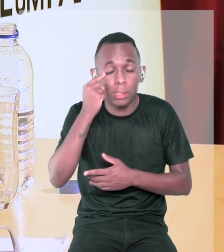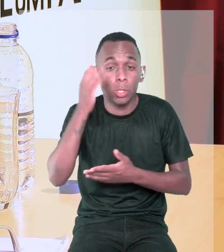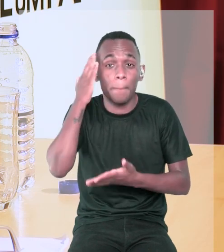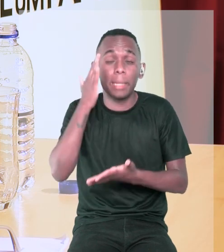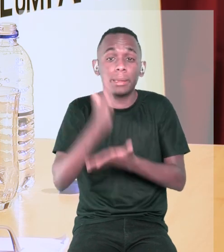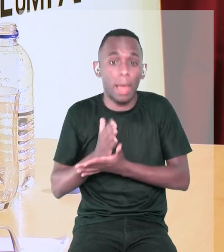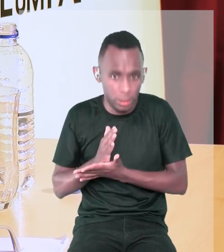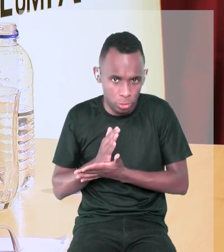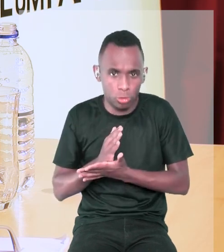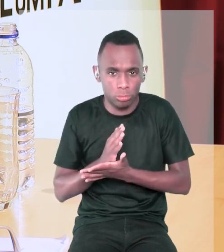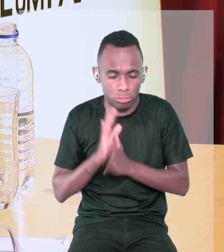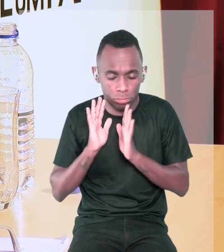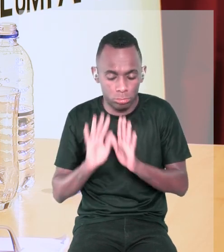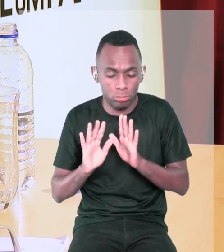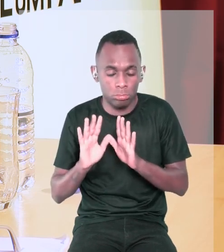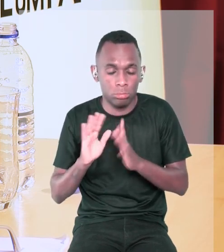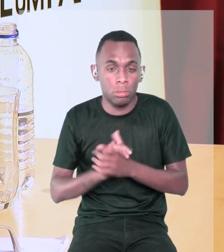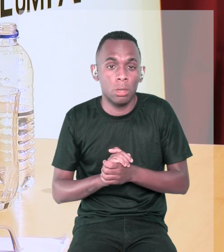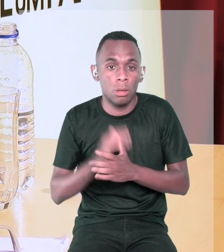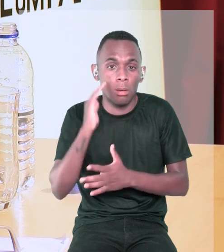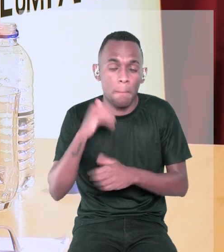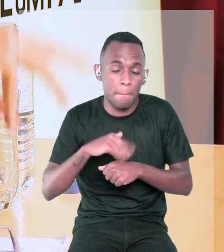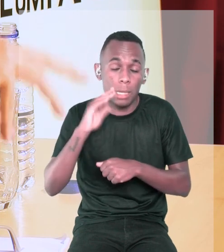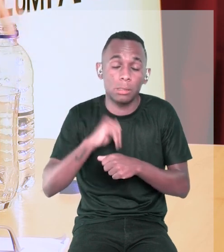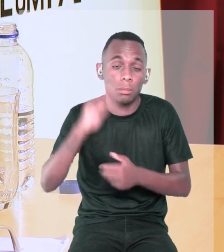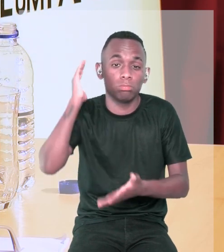pensamento for distante de qualquer